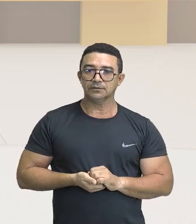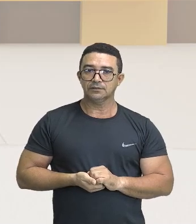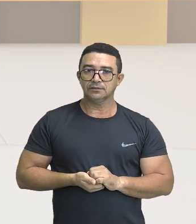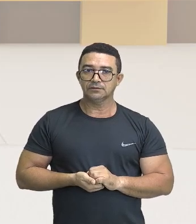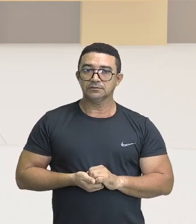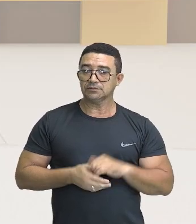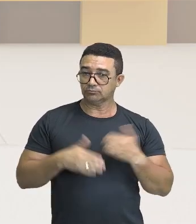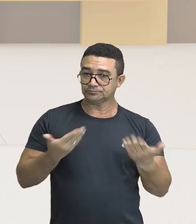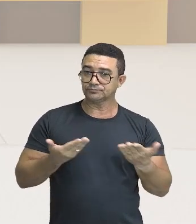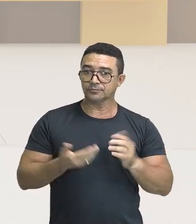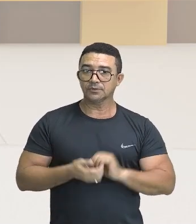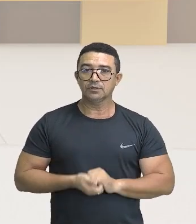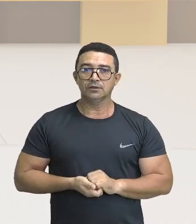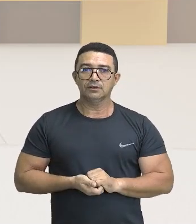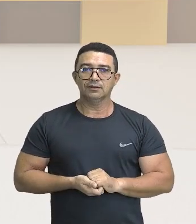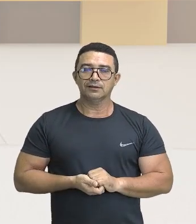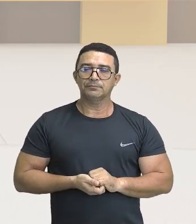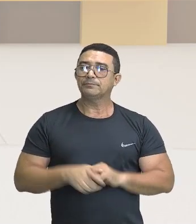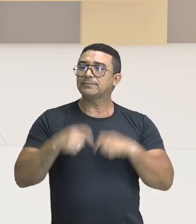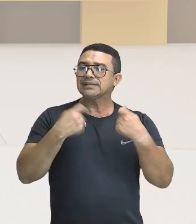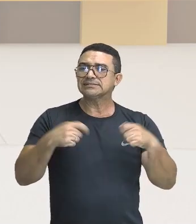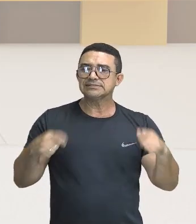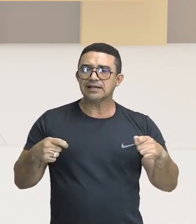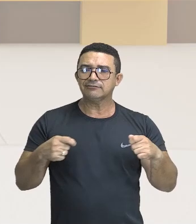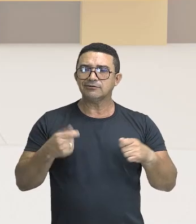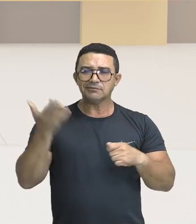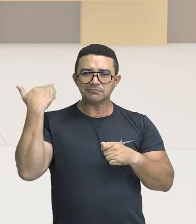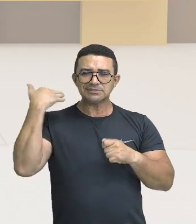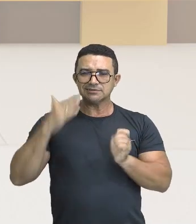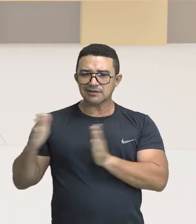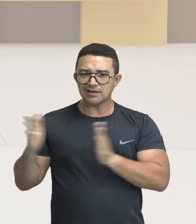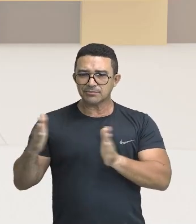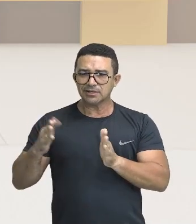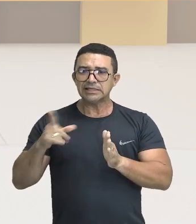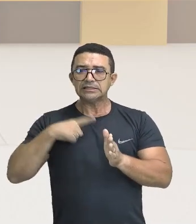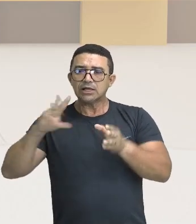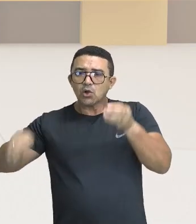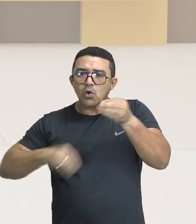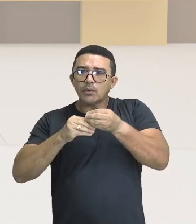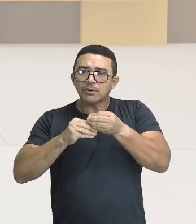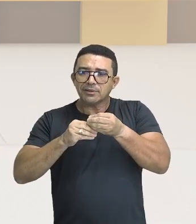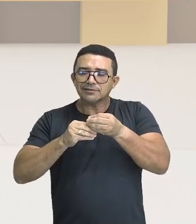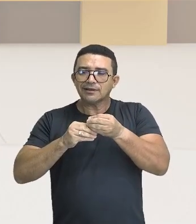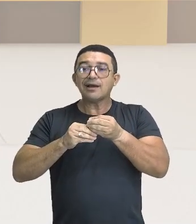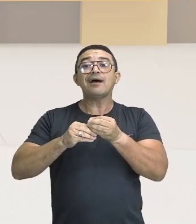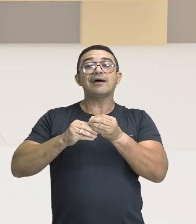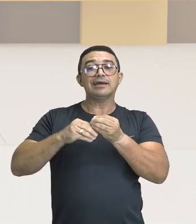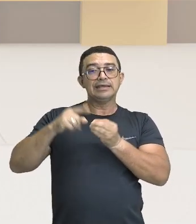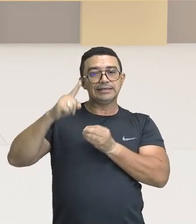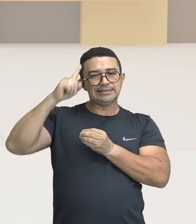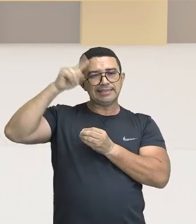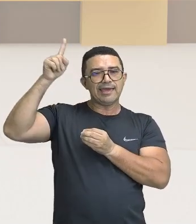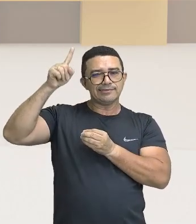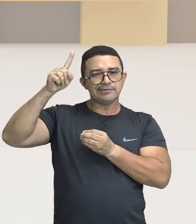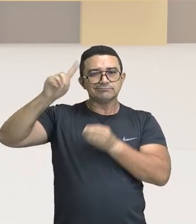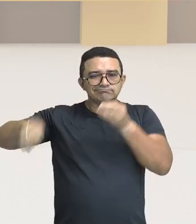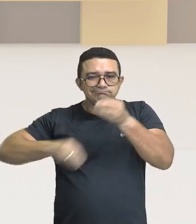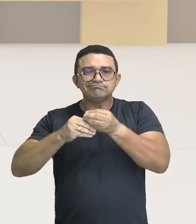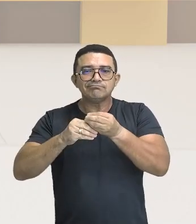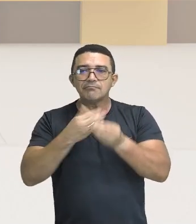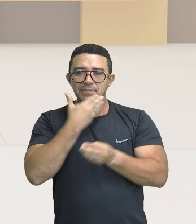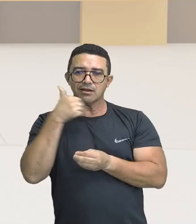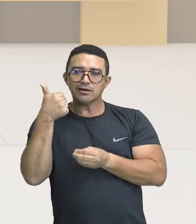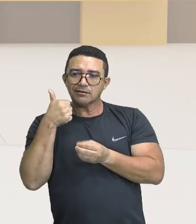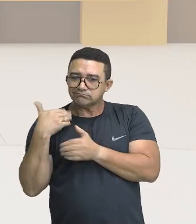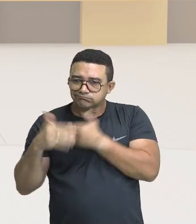1917. É por isso que havia necessidade de complementar essa ideia. A sociedade mudou, então temos que acompanhar.